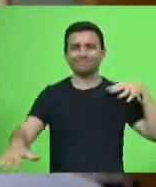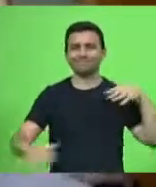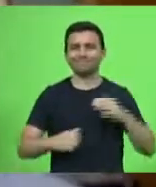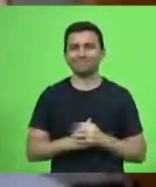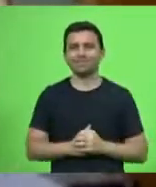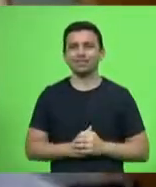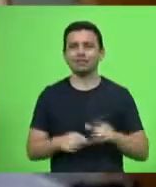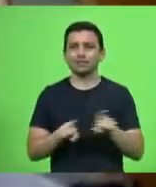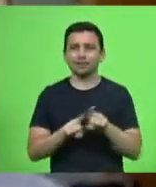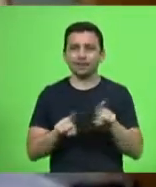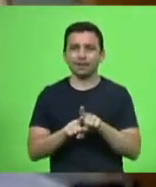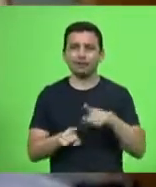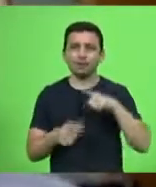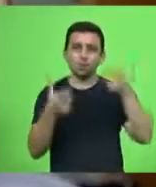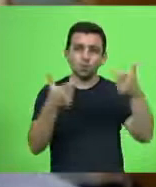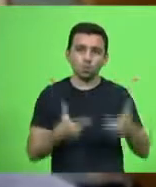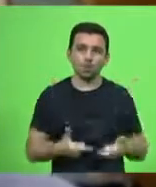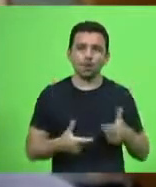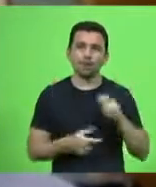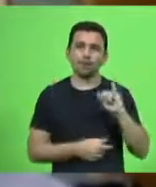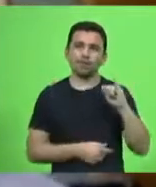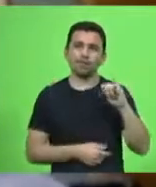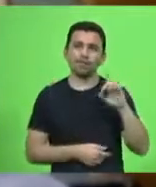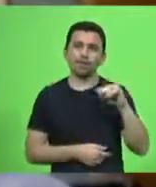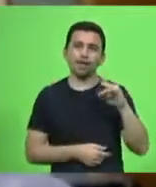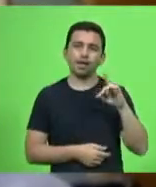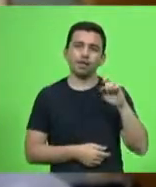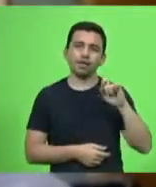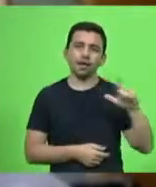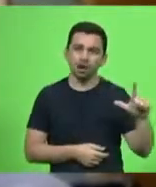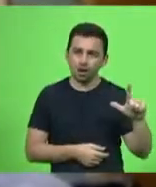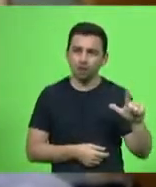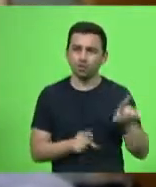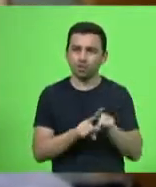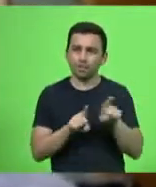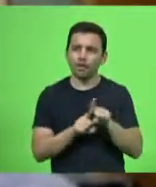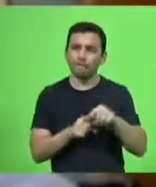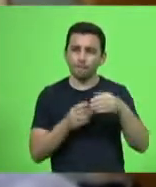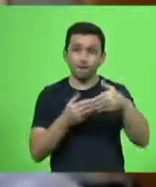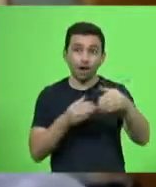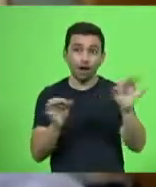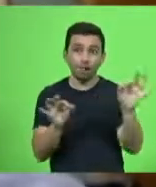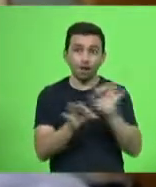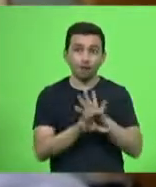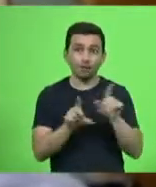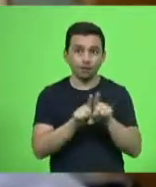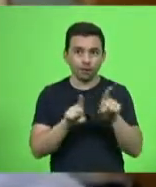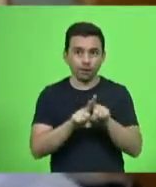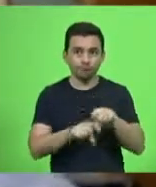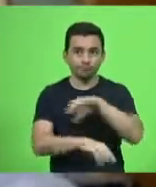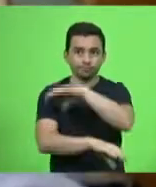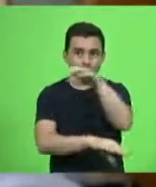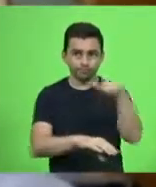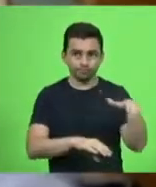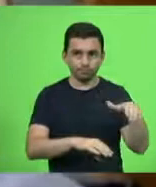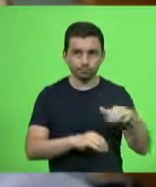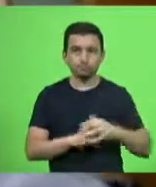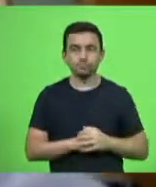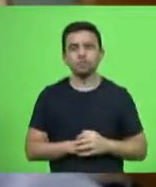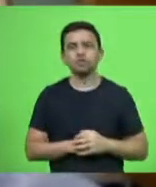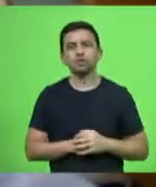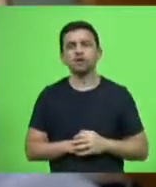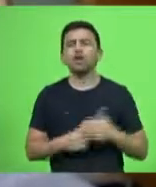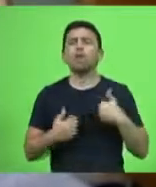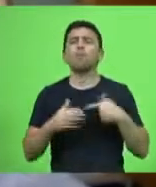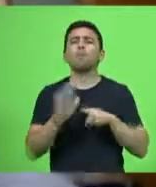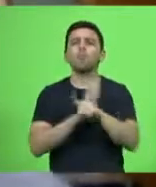saindo a passagem de Indaial, daqui a pouco fica pronto o outro elevado. E daí eu perguntei, como é